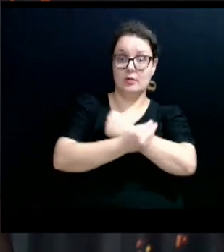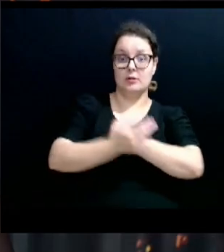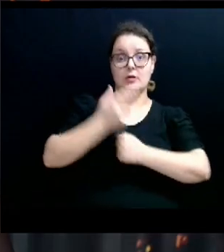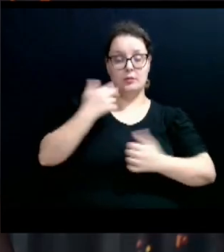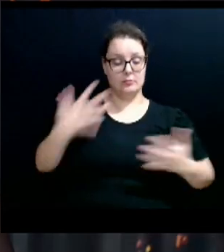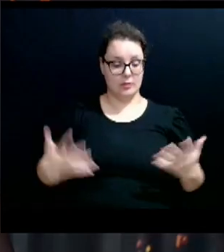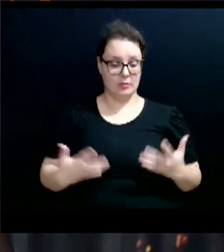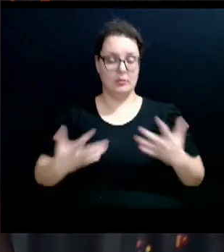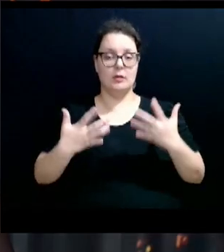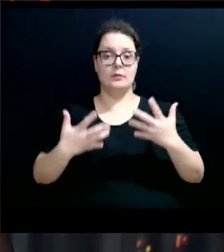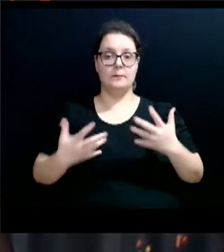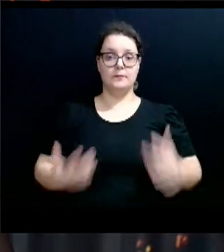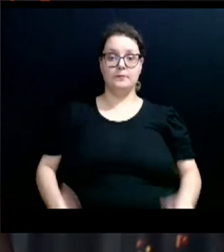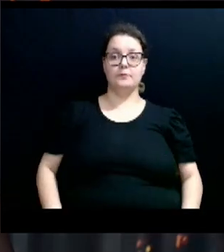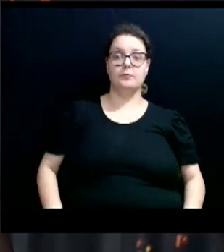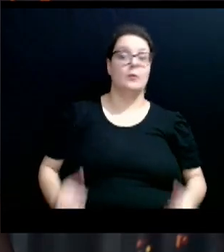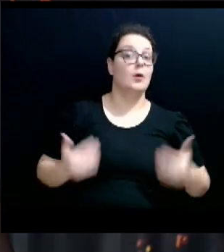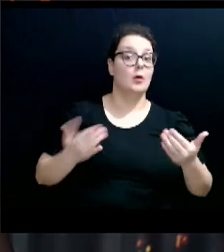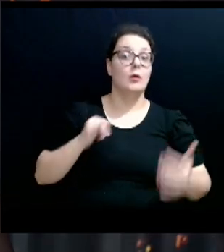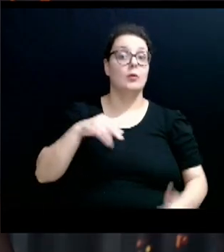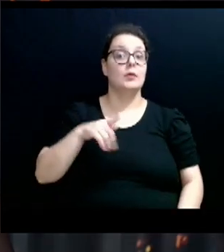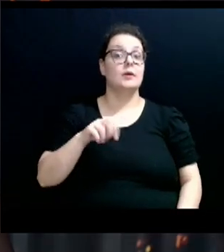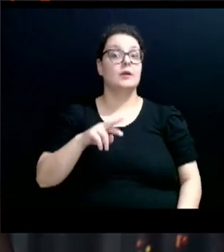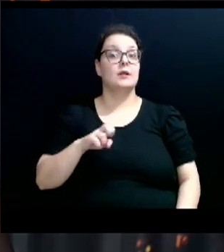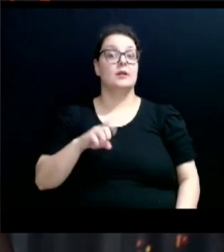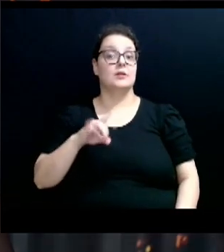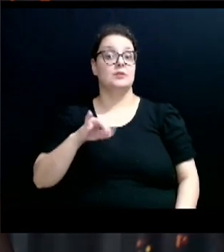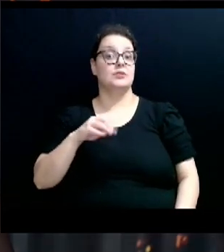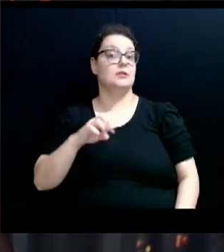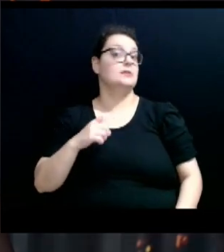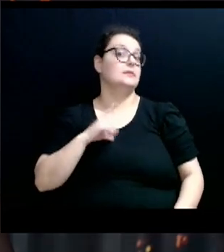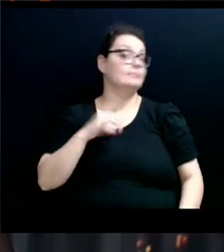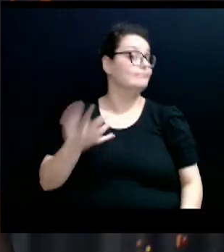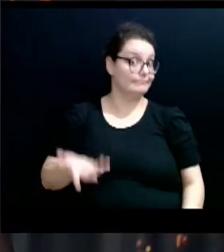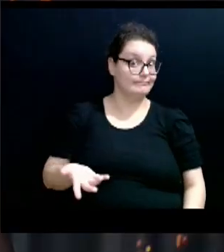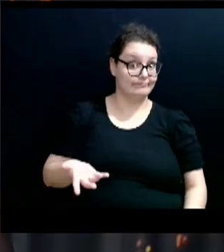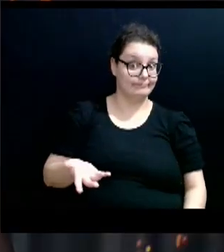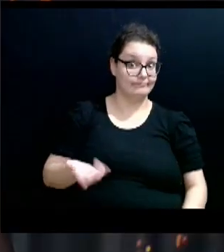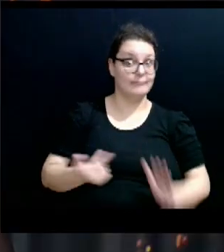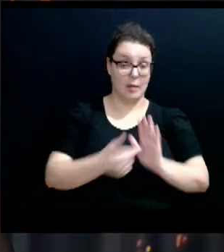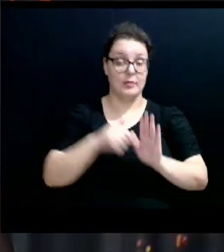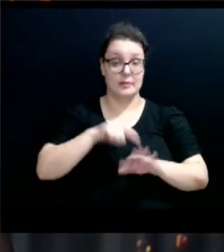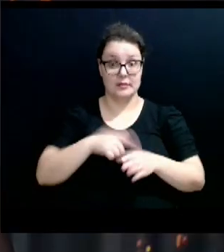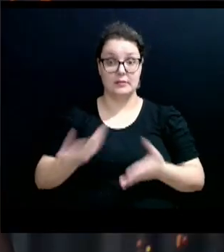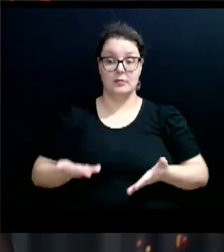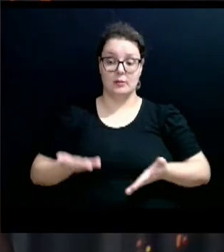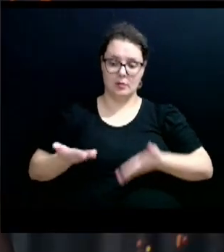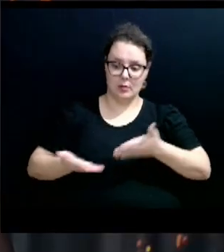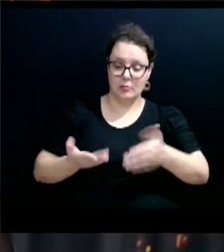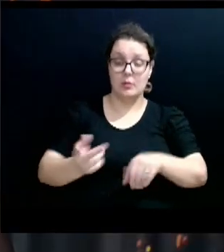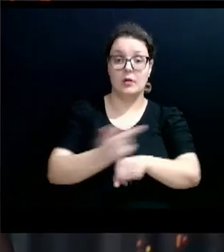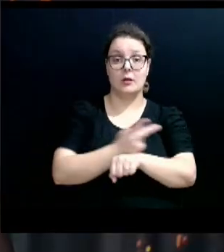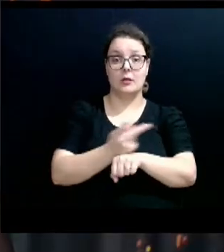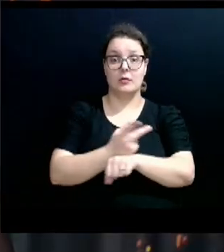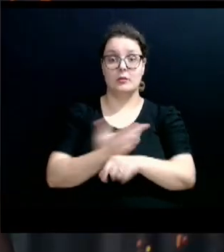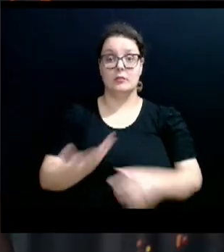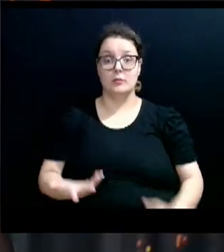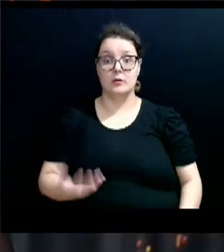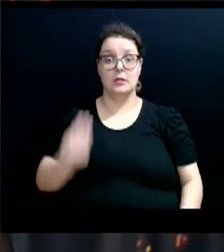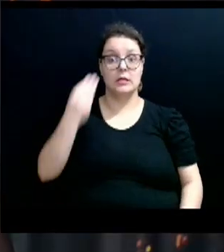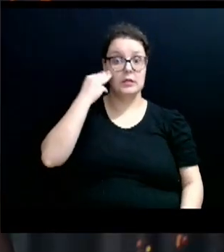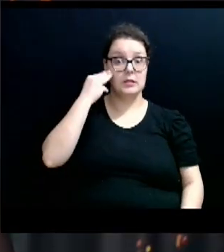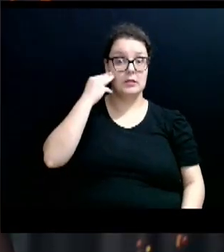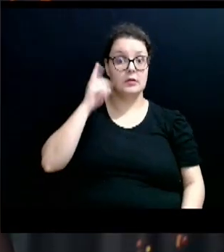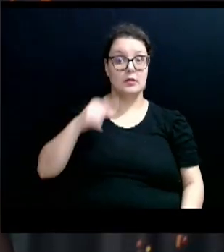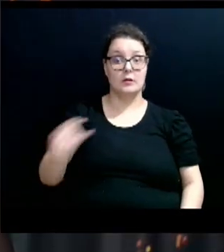mais, né? Quais são os ingredientes que a gente tem? Então, preservar e buscar essa memória é muito importante, principalmente